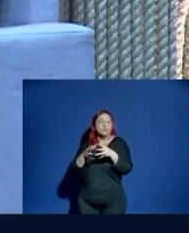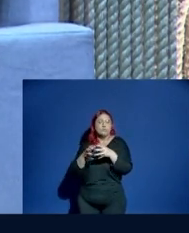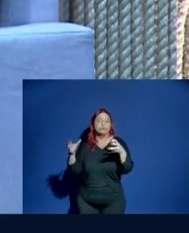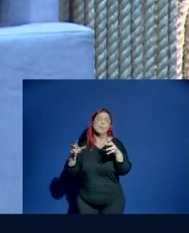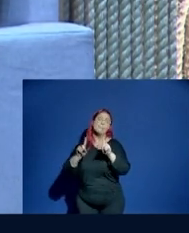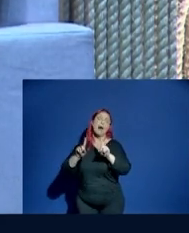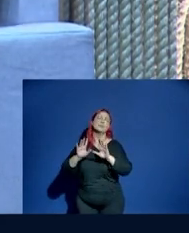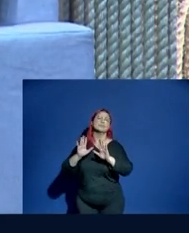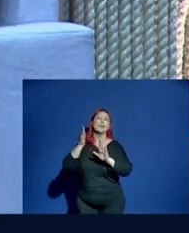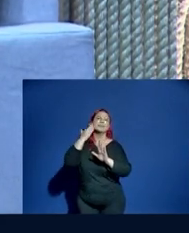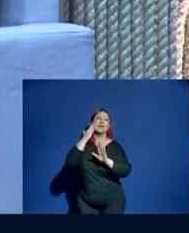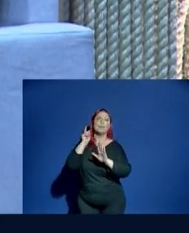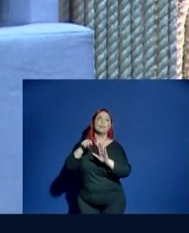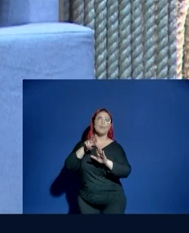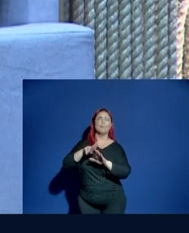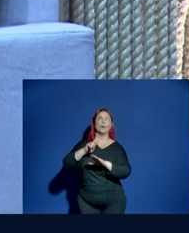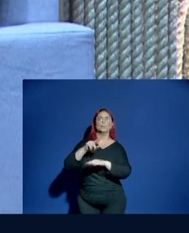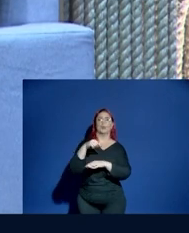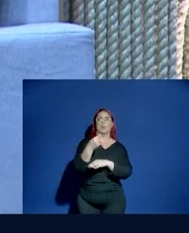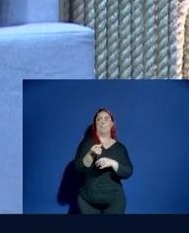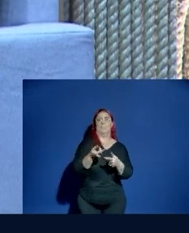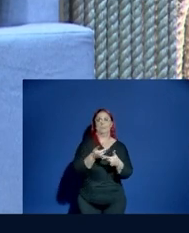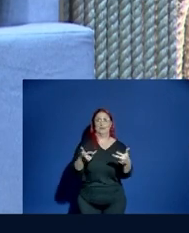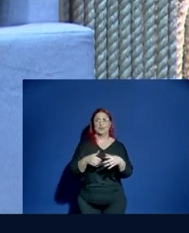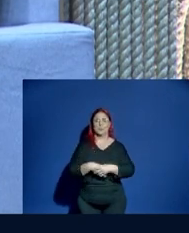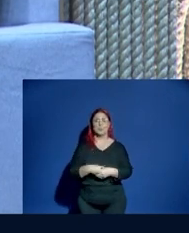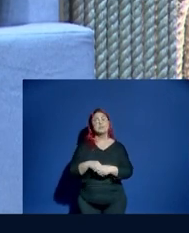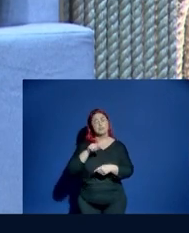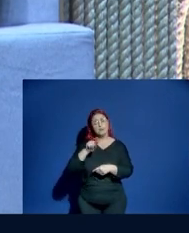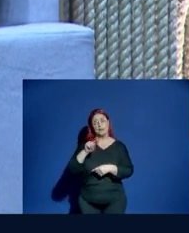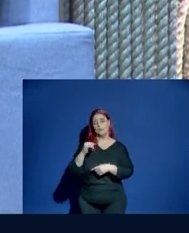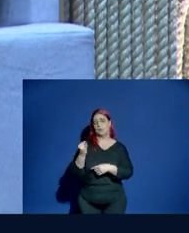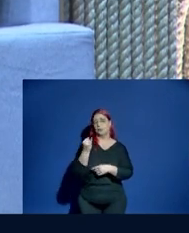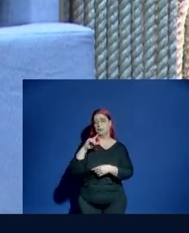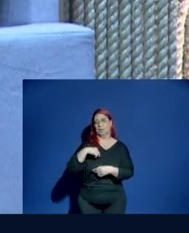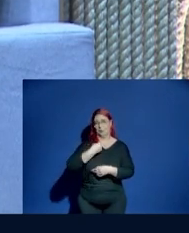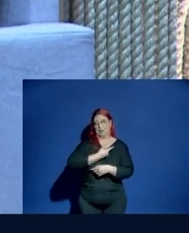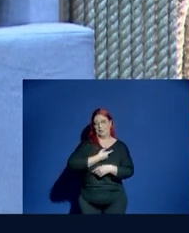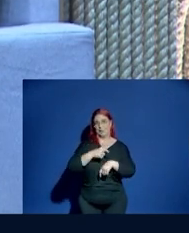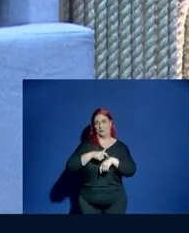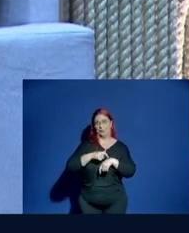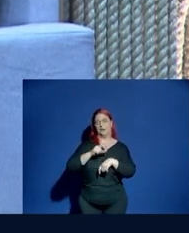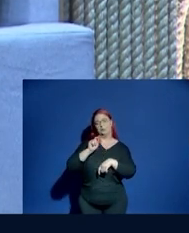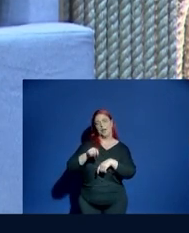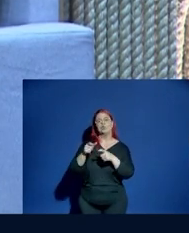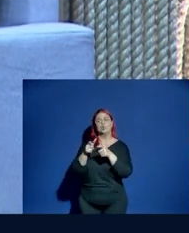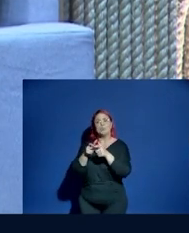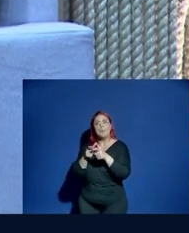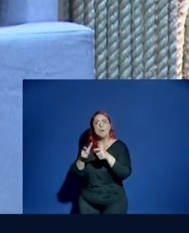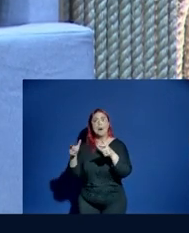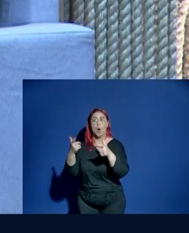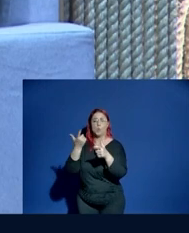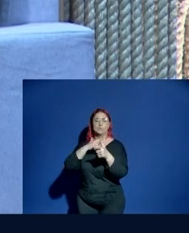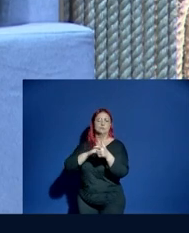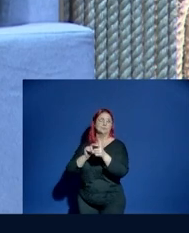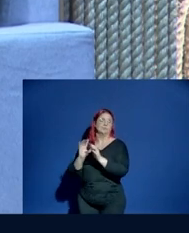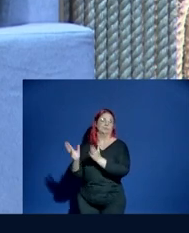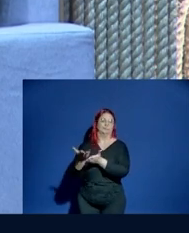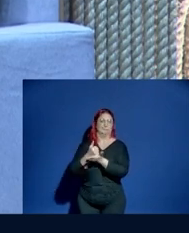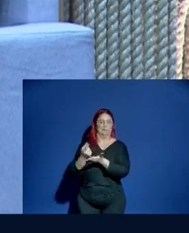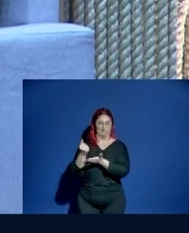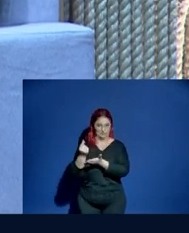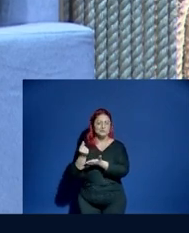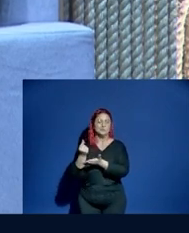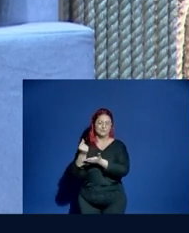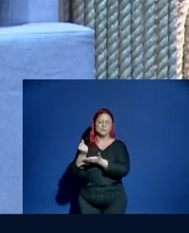também para isso acho que se na nossa cabeça essas dois pilares sempre foi muito claro que era maximização de receita absoluta dentro